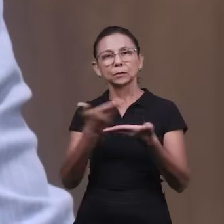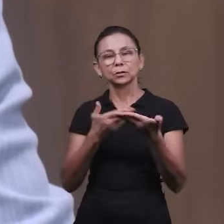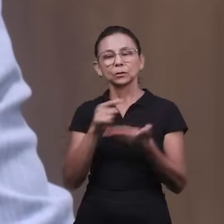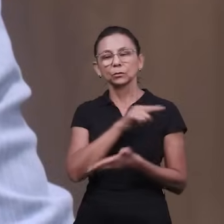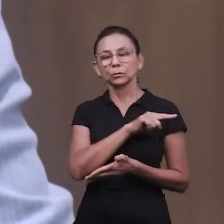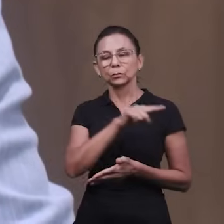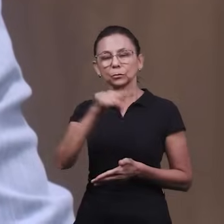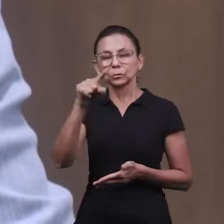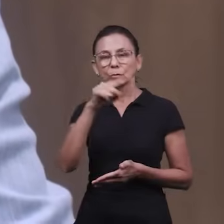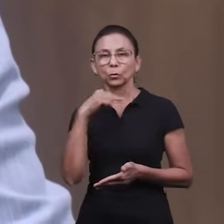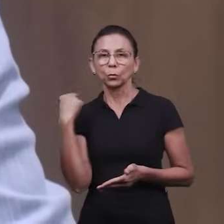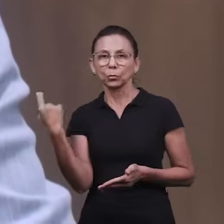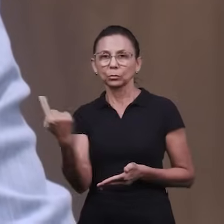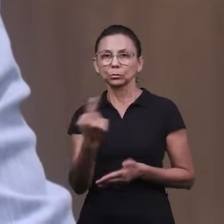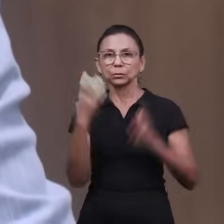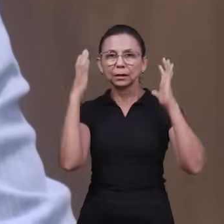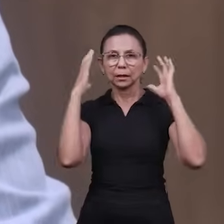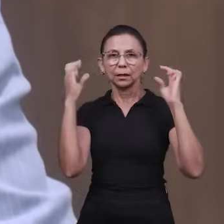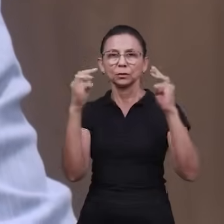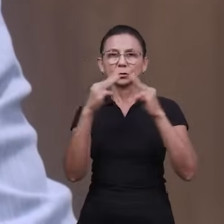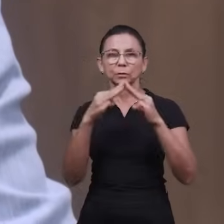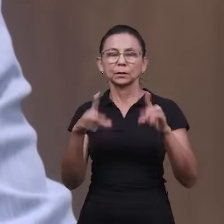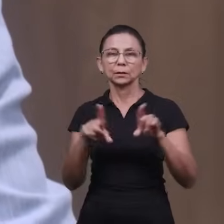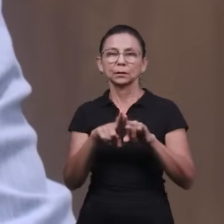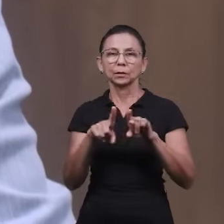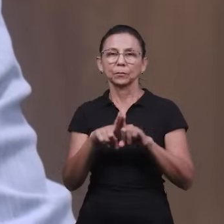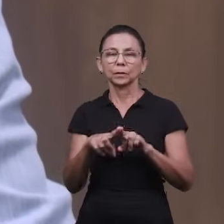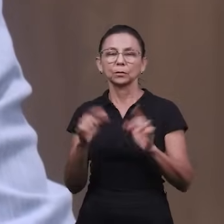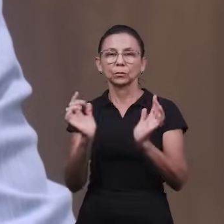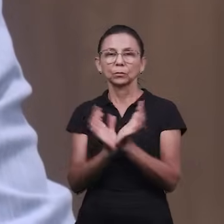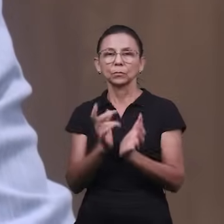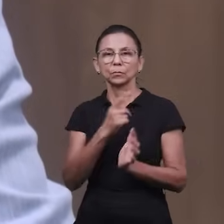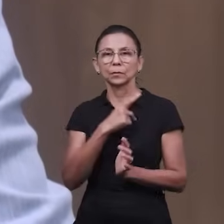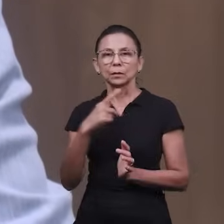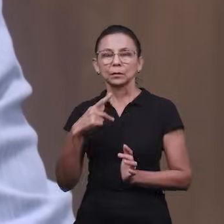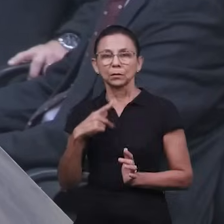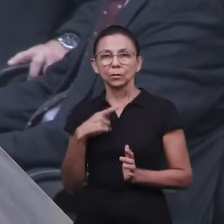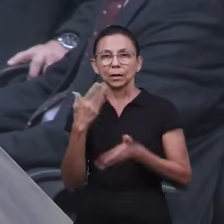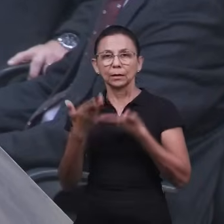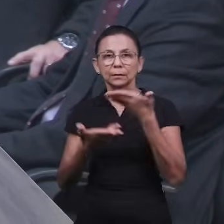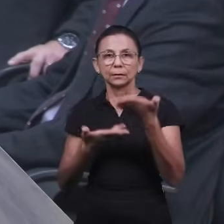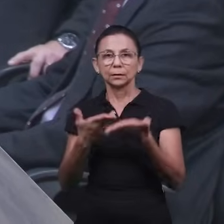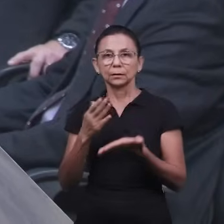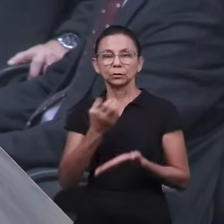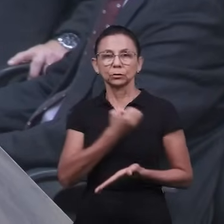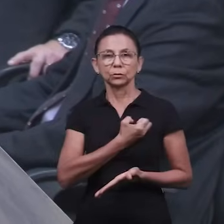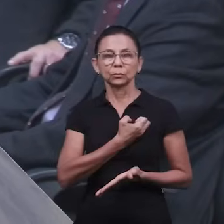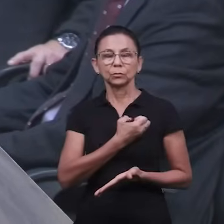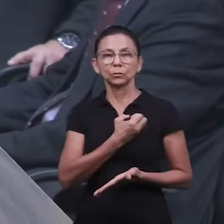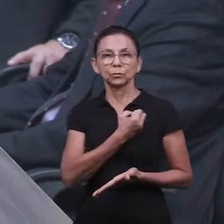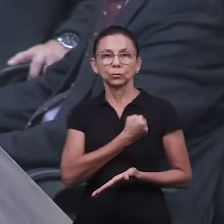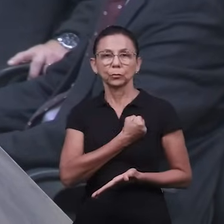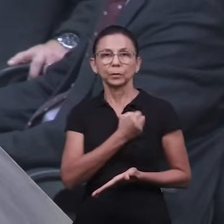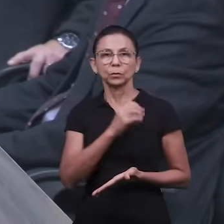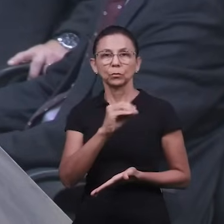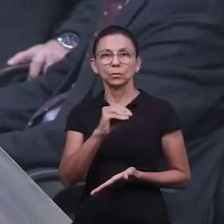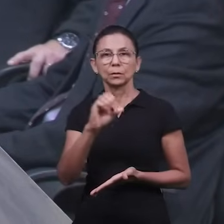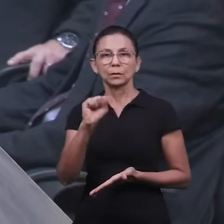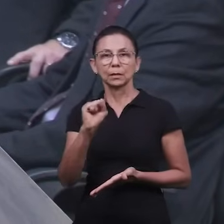Manaim e também pastores do atendimento 0800. Assim, pastor Antônio Falcão,